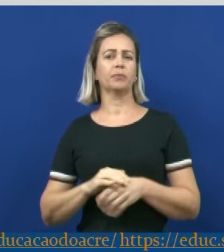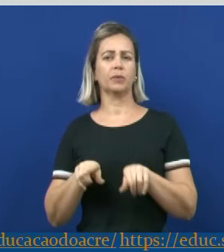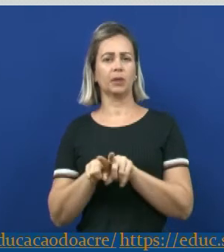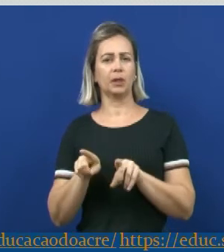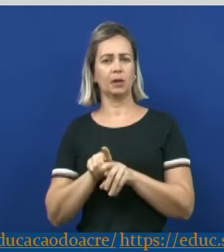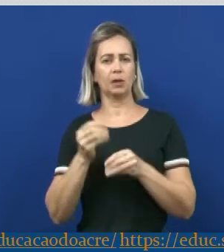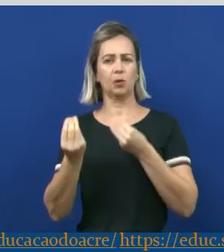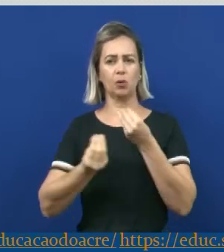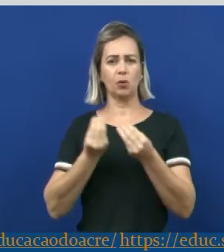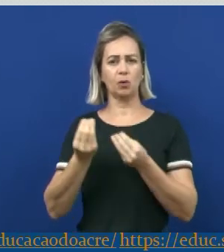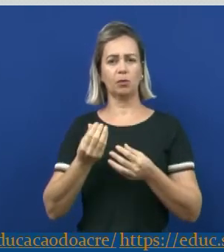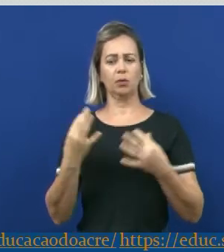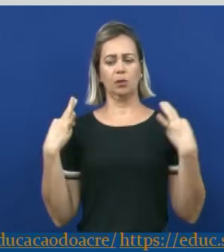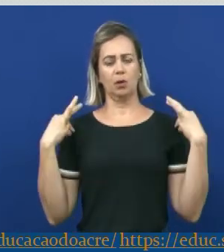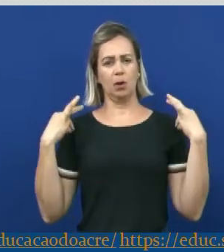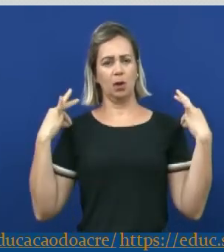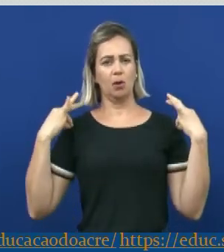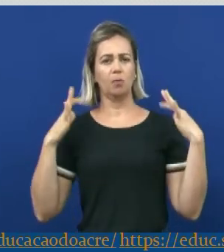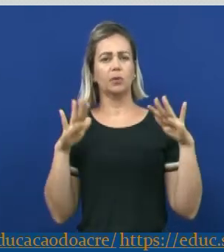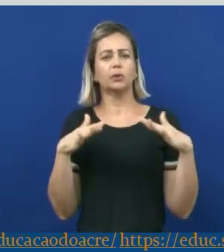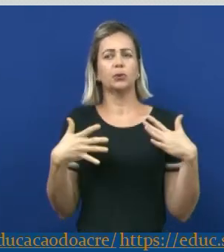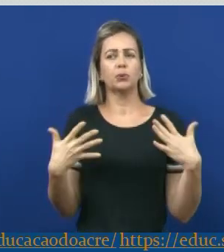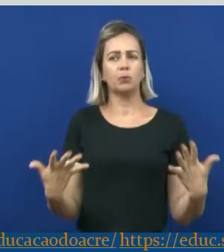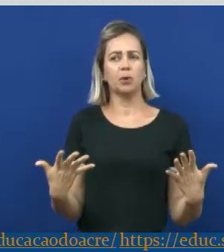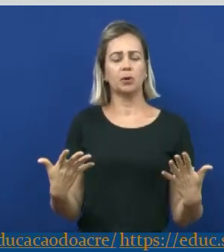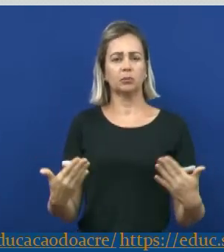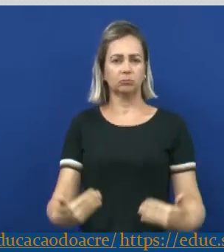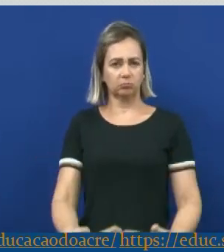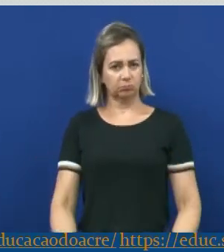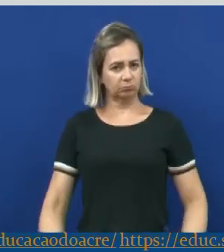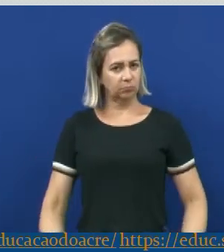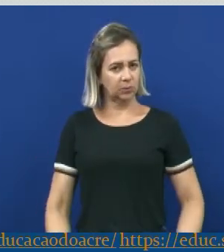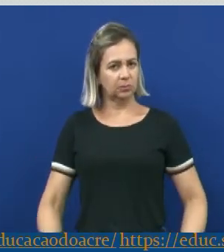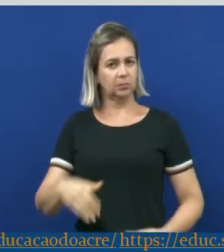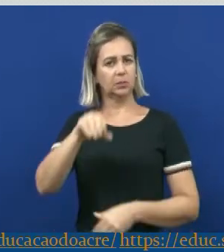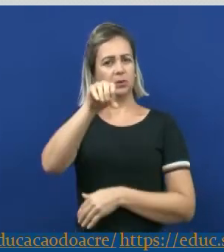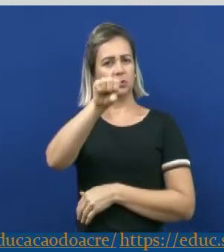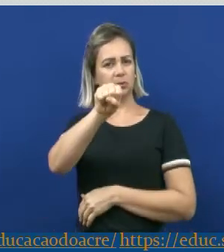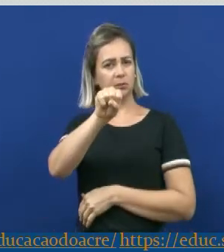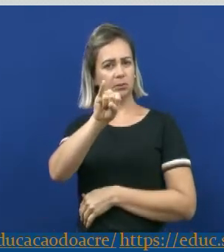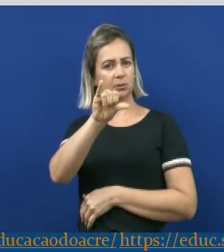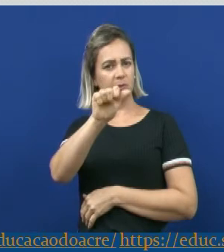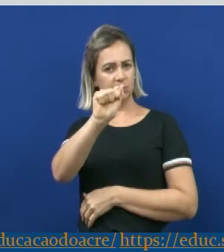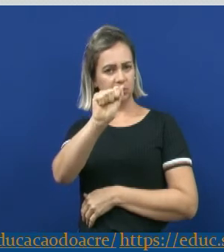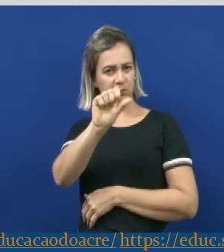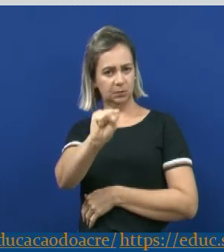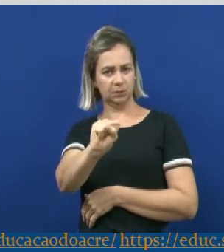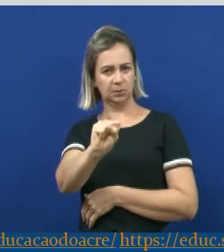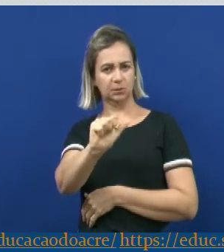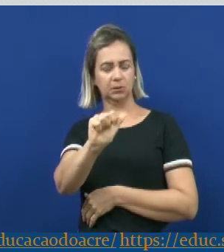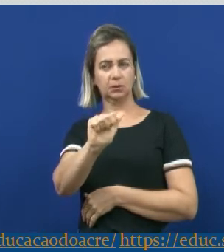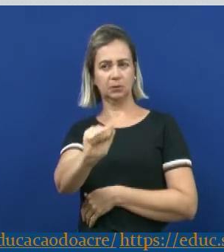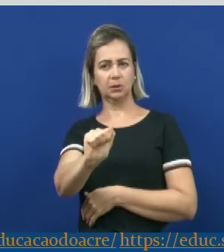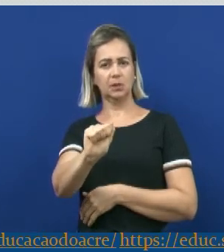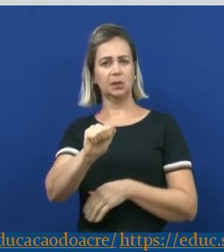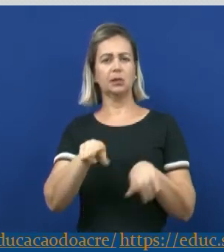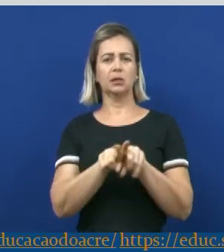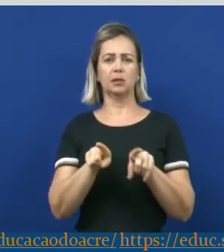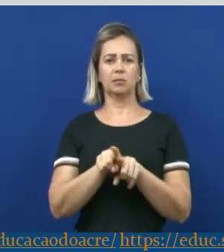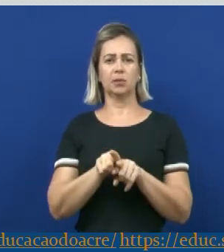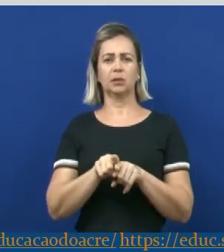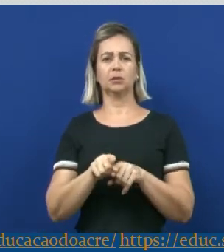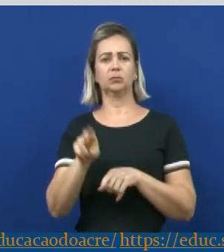lleva? Lleva uma falda, certo? Uma falda, uma saia, umas botas, sim? E uma